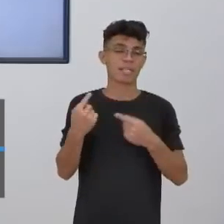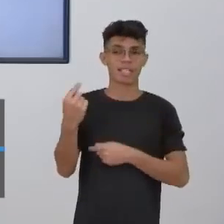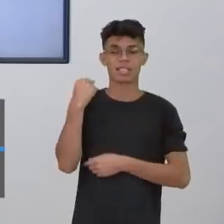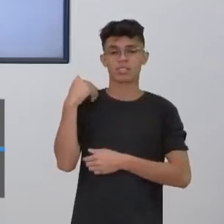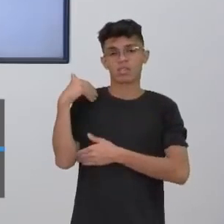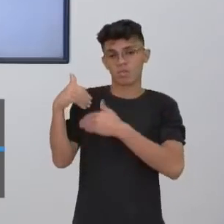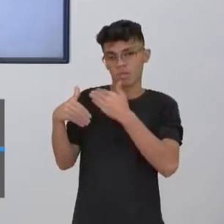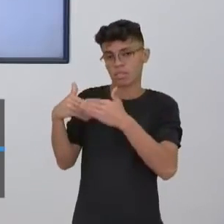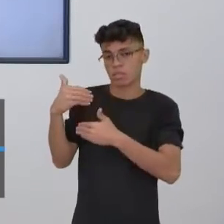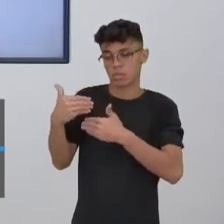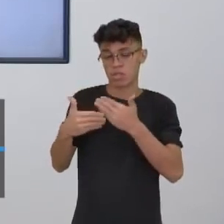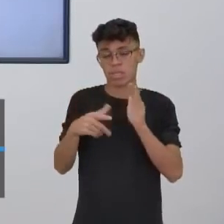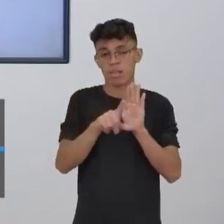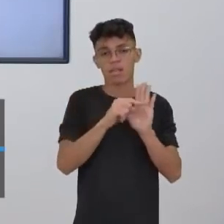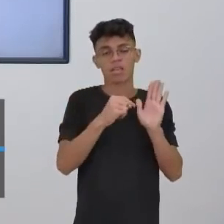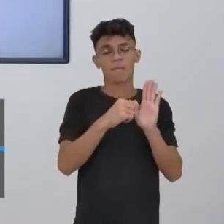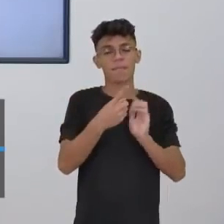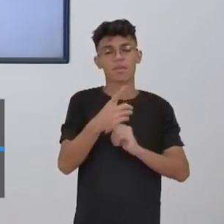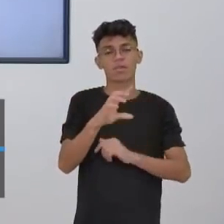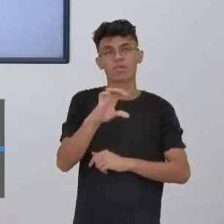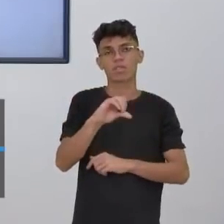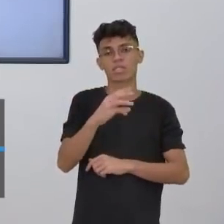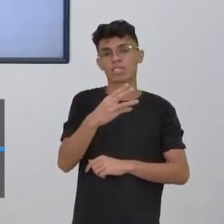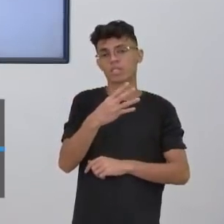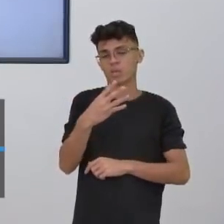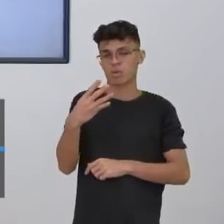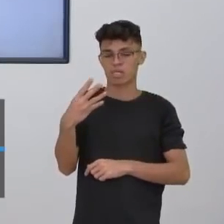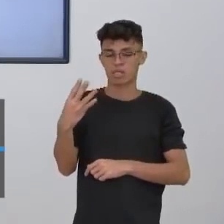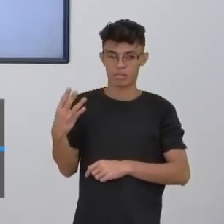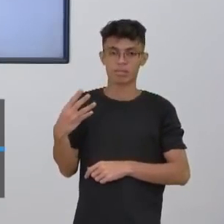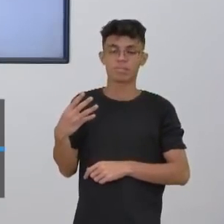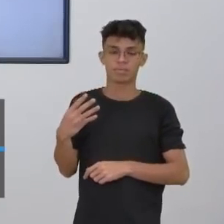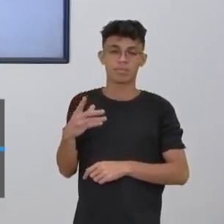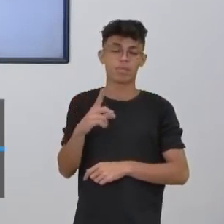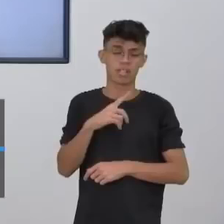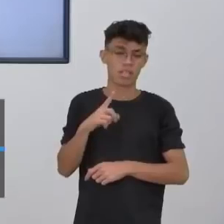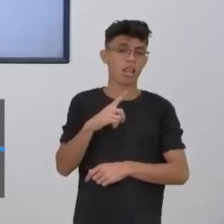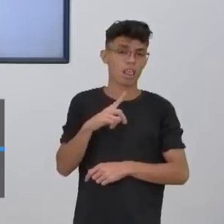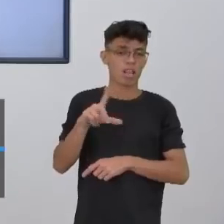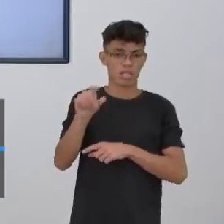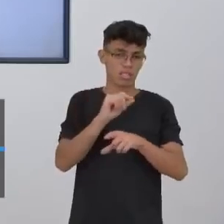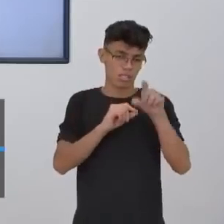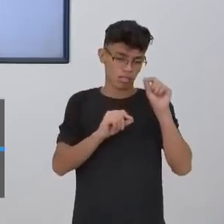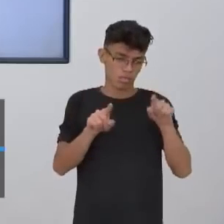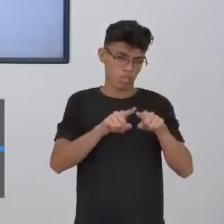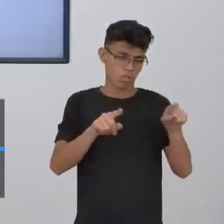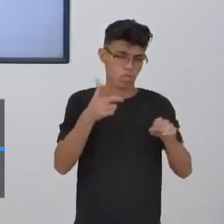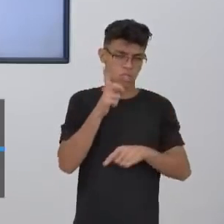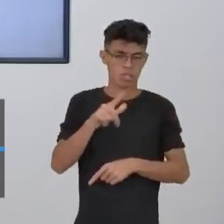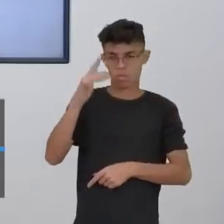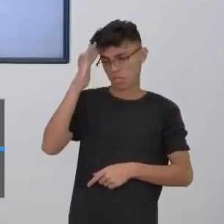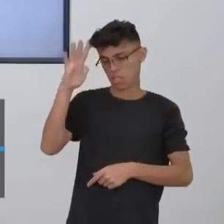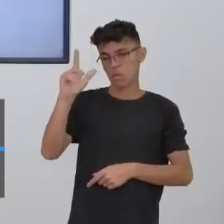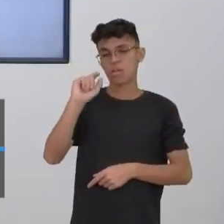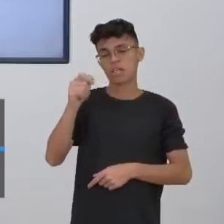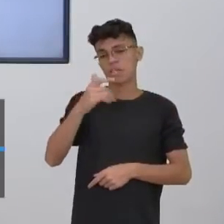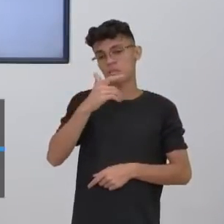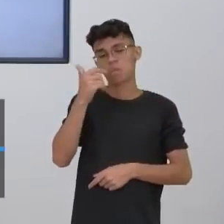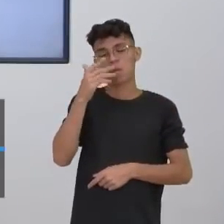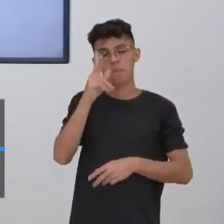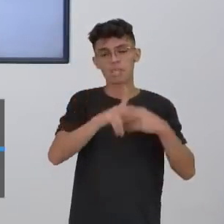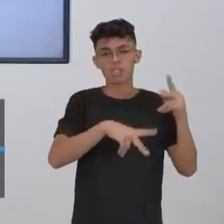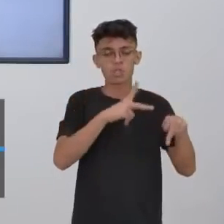o que estava previsto é que em 1934 teriam eleições. Então, vocês já imaginam aí a empolgação do pessoal,